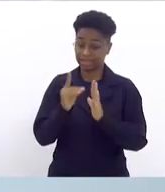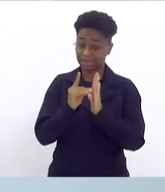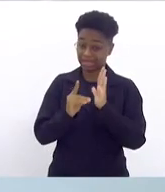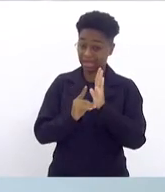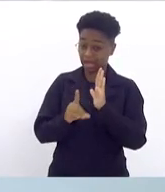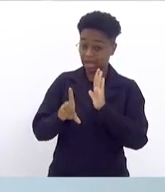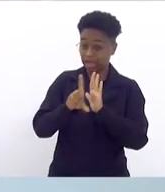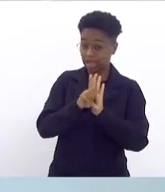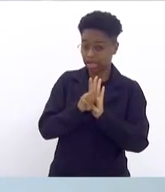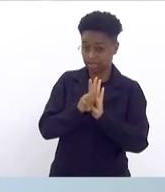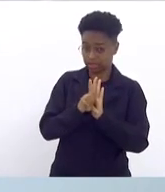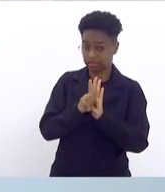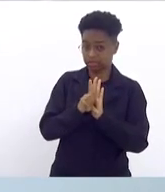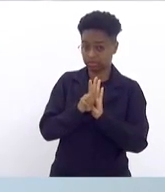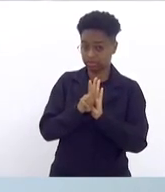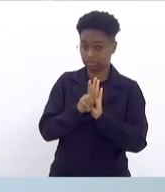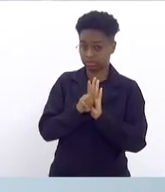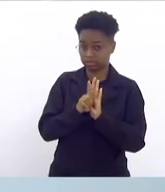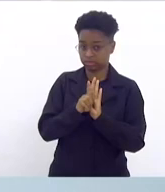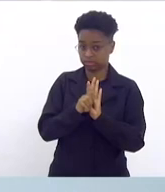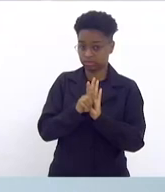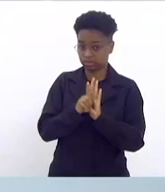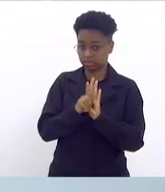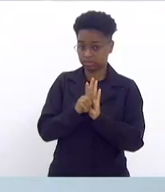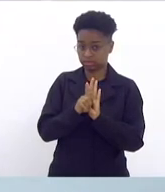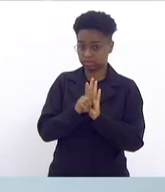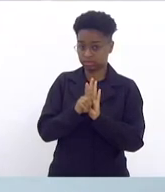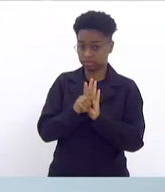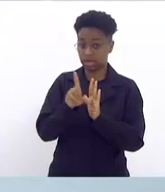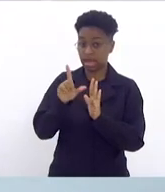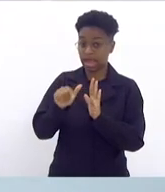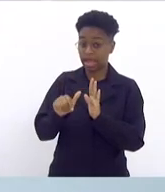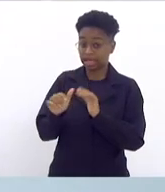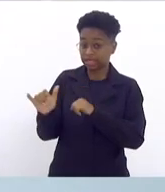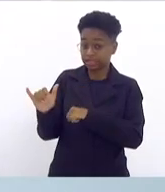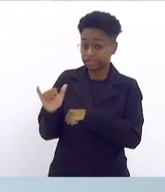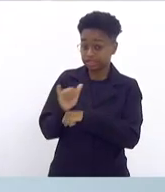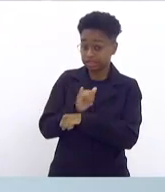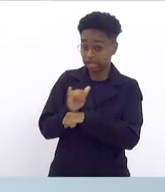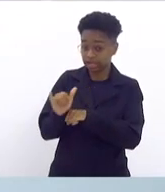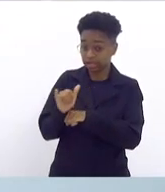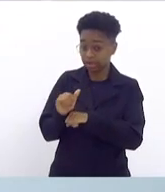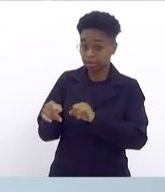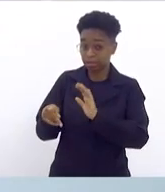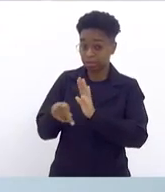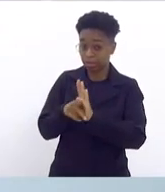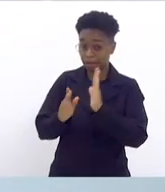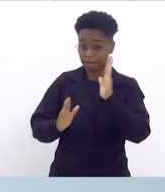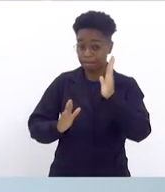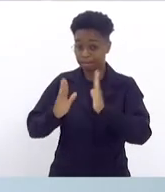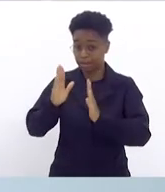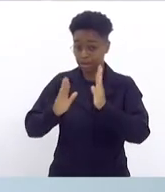Decreto-lei, senhor presidente, foi um instrumento da ditadura.